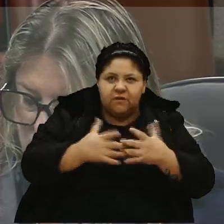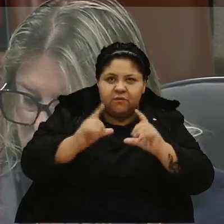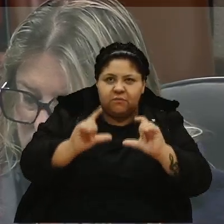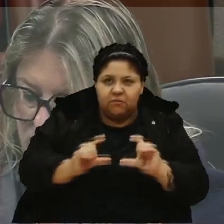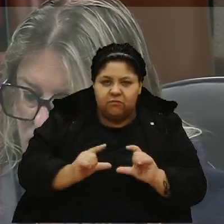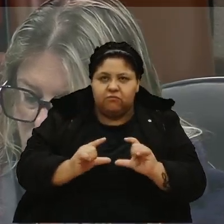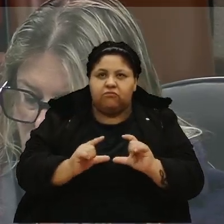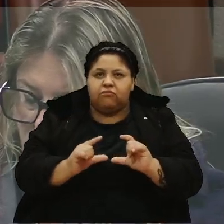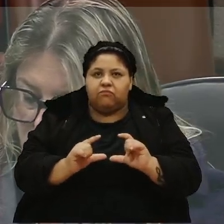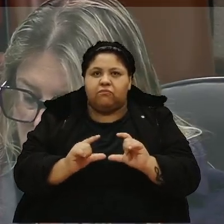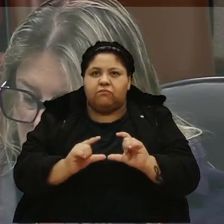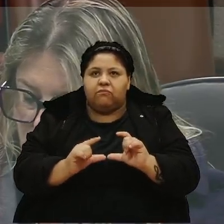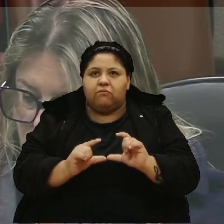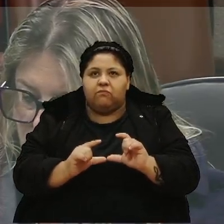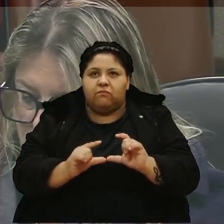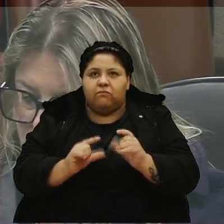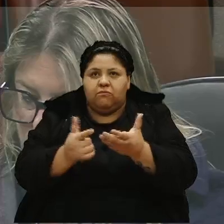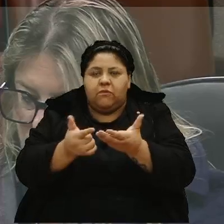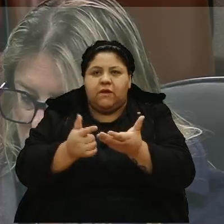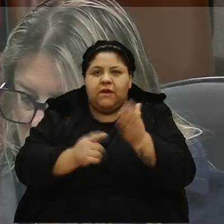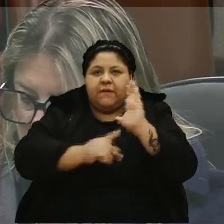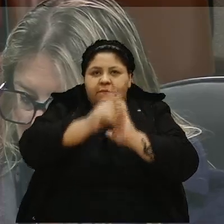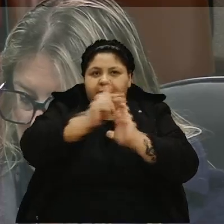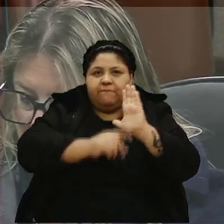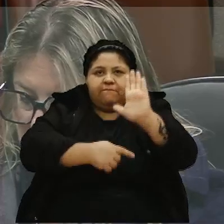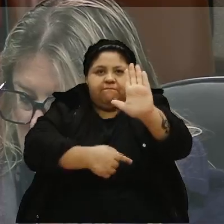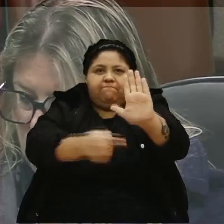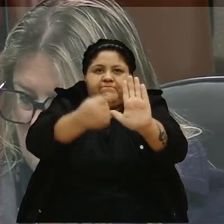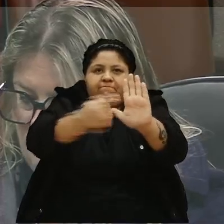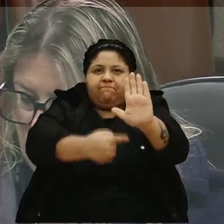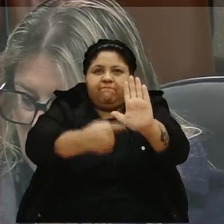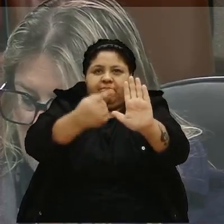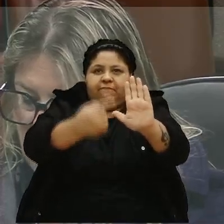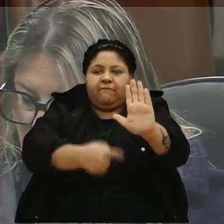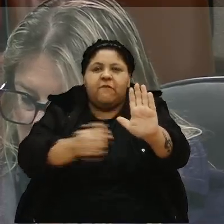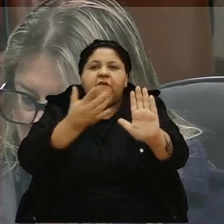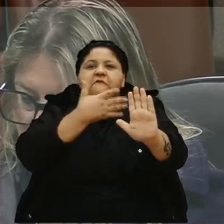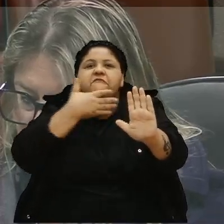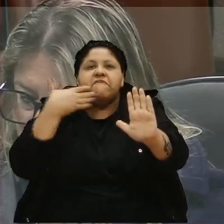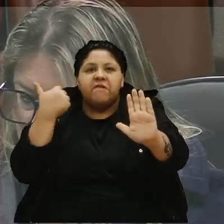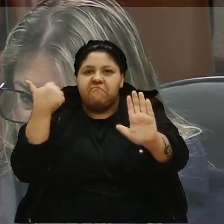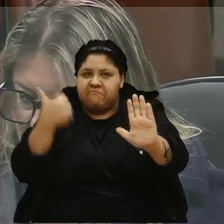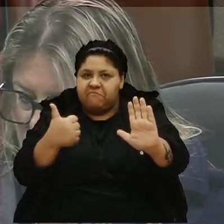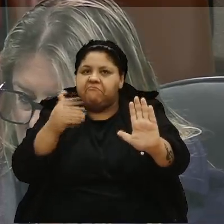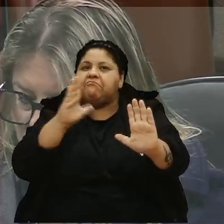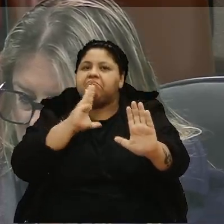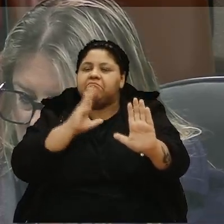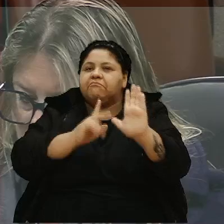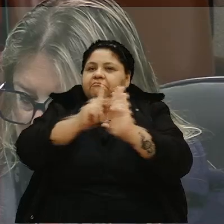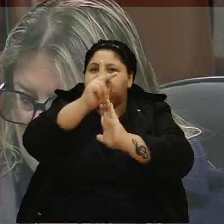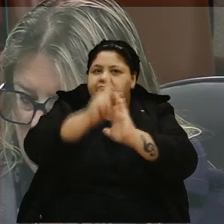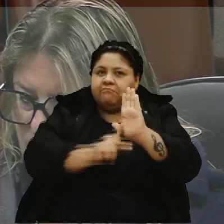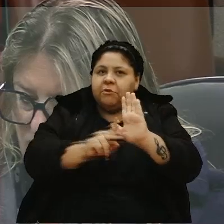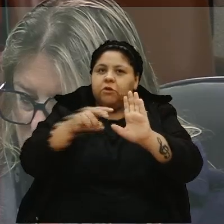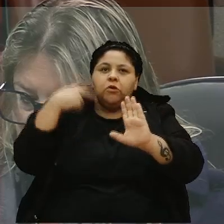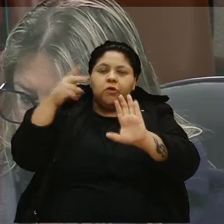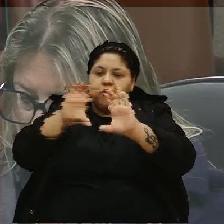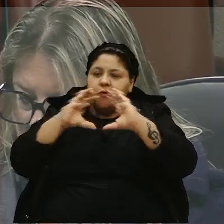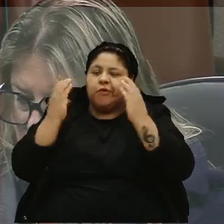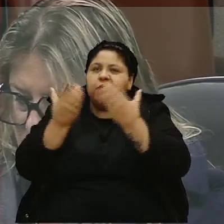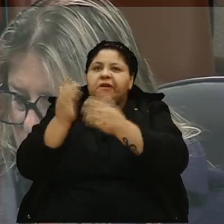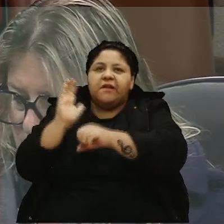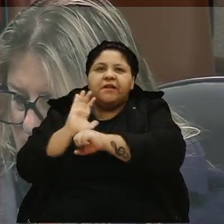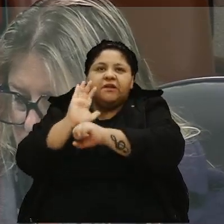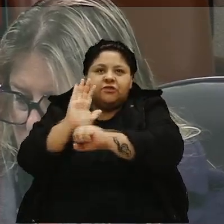da Câmara sobre esse projeto. Quem não conhece, vale a pena os vereadores, a comunidade, de conhecer e